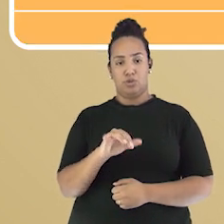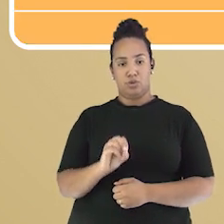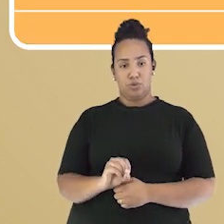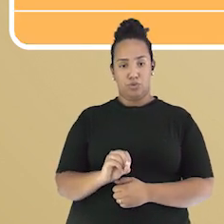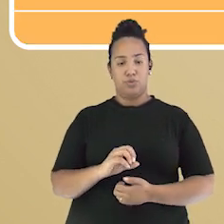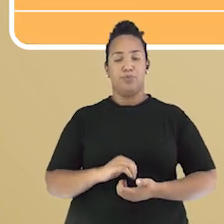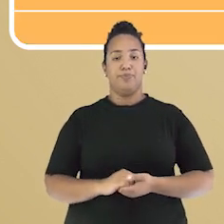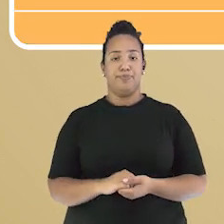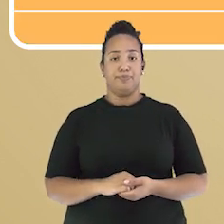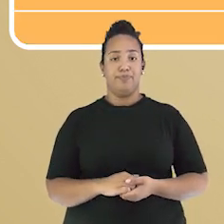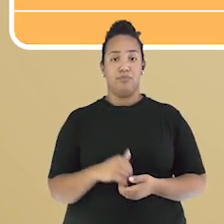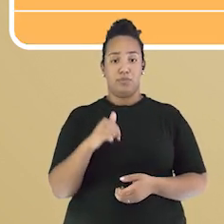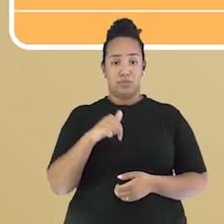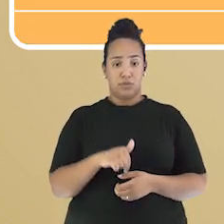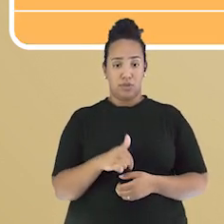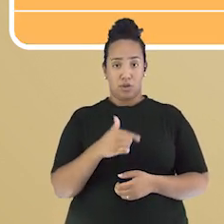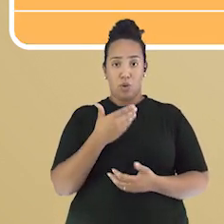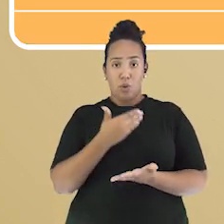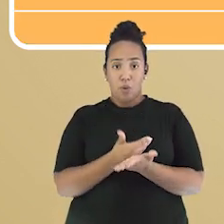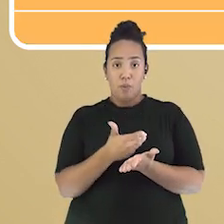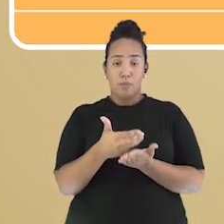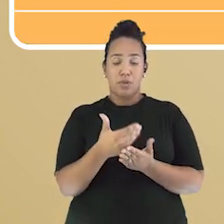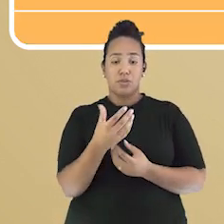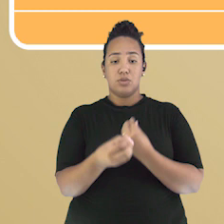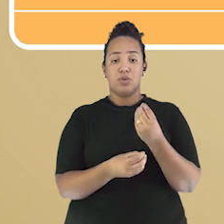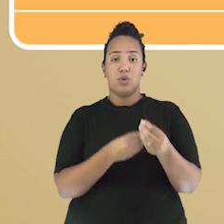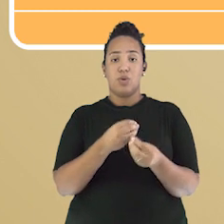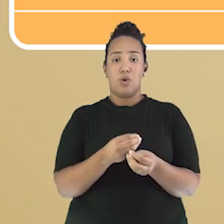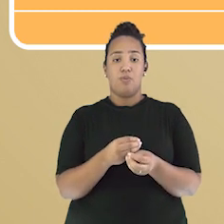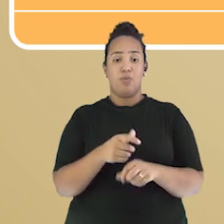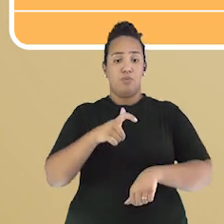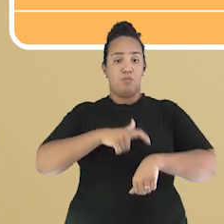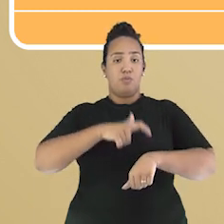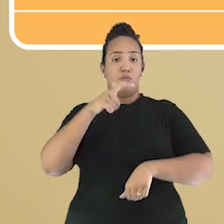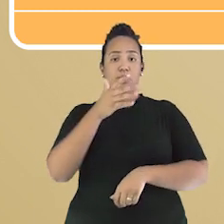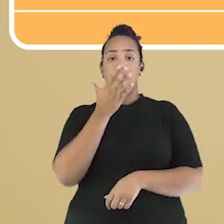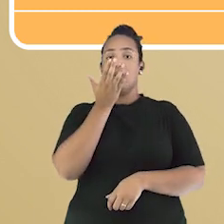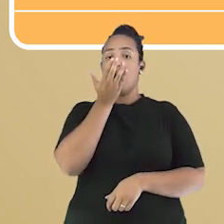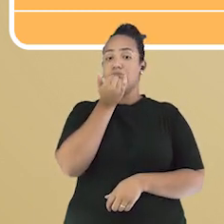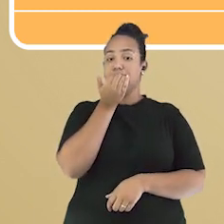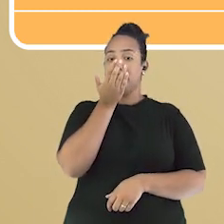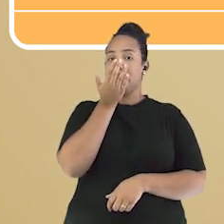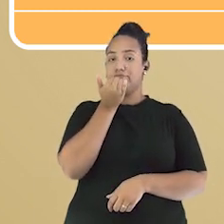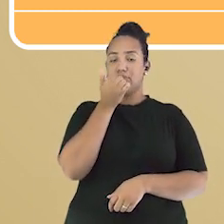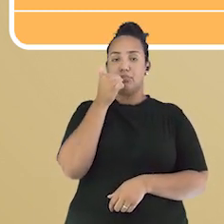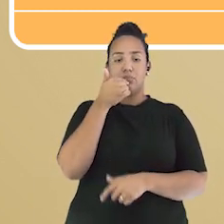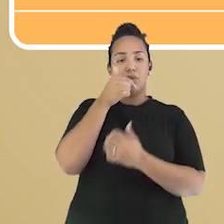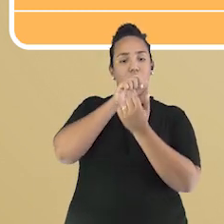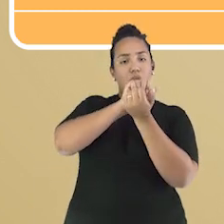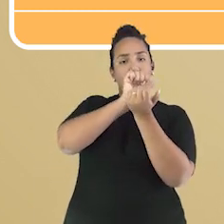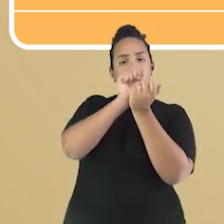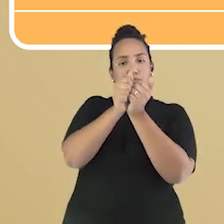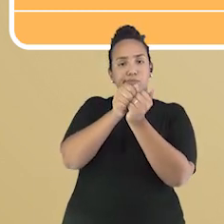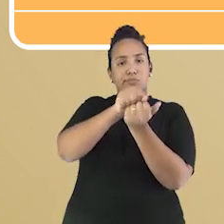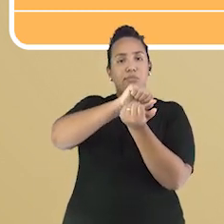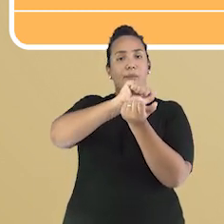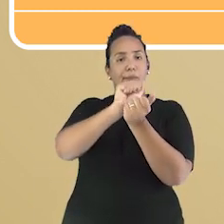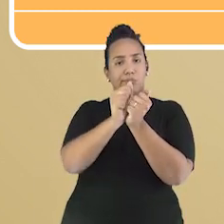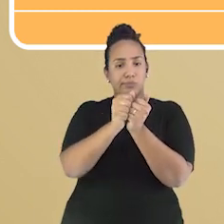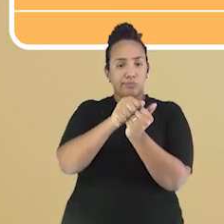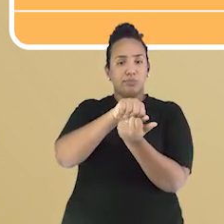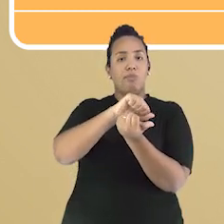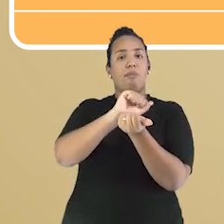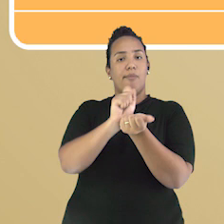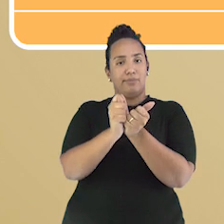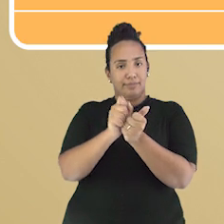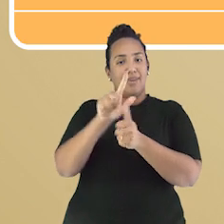digestão já tem início no momento em que levamos o alimento para a nossa boca. A própria mastigação faz